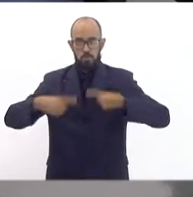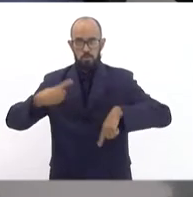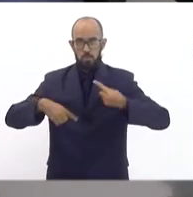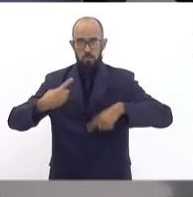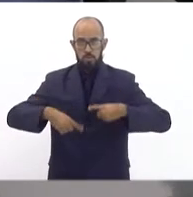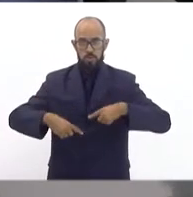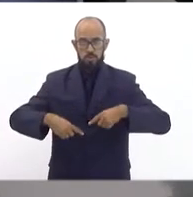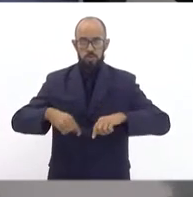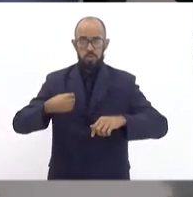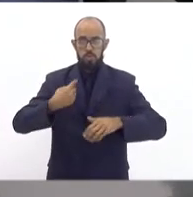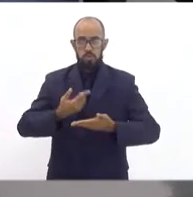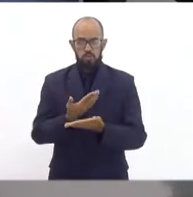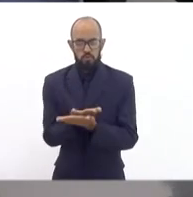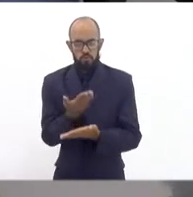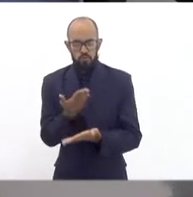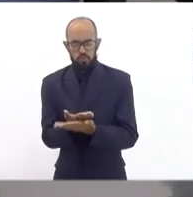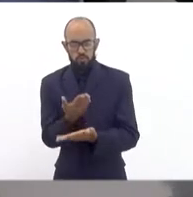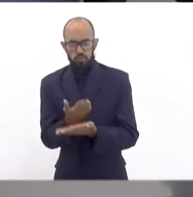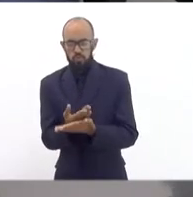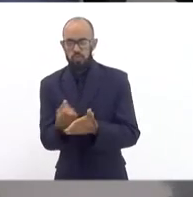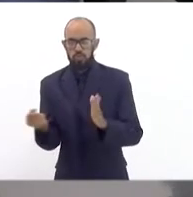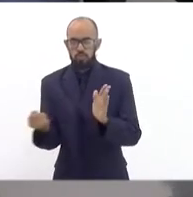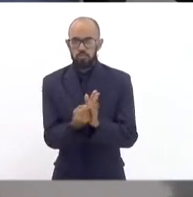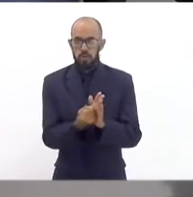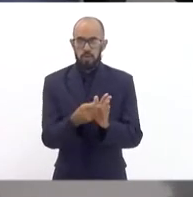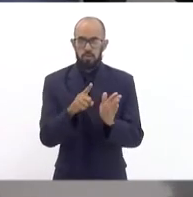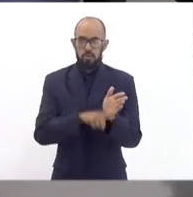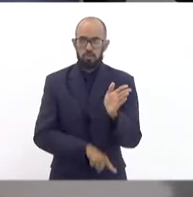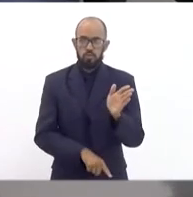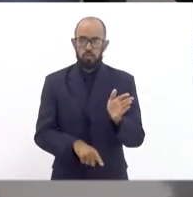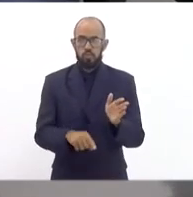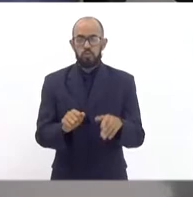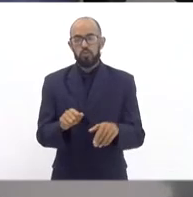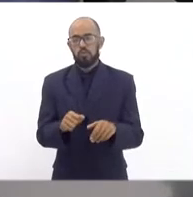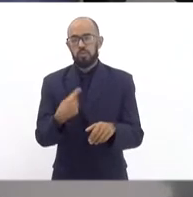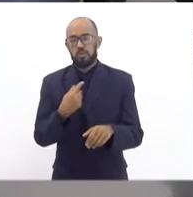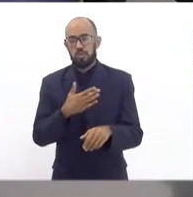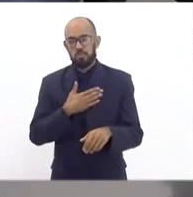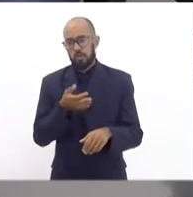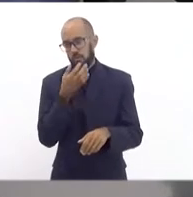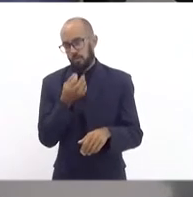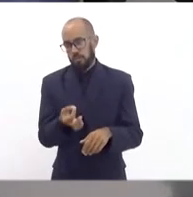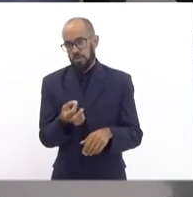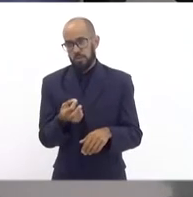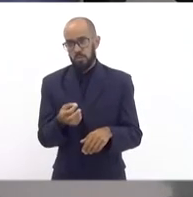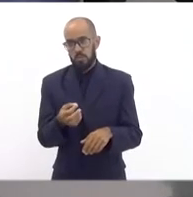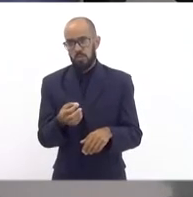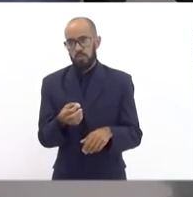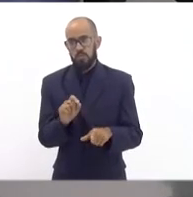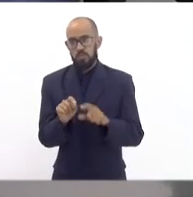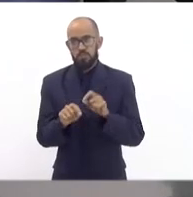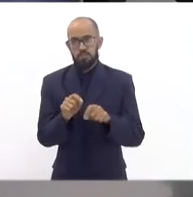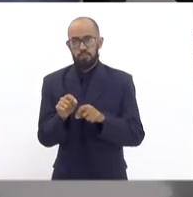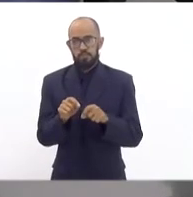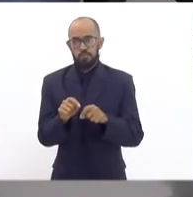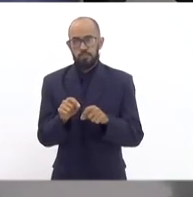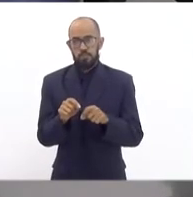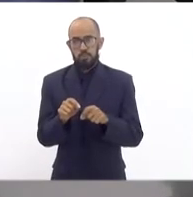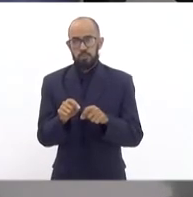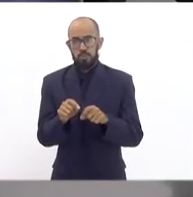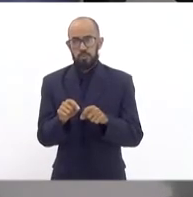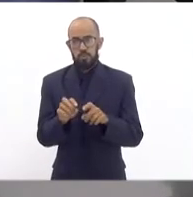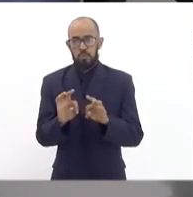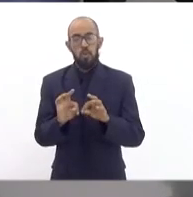foi estudar o impacto desse desconto, que, no meu ponto de vista, deputado, com toda a vênia,